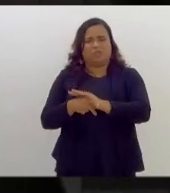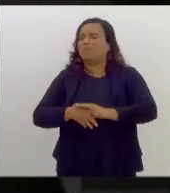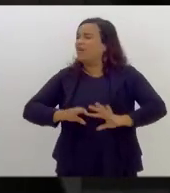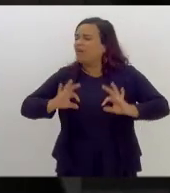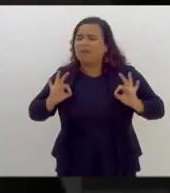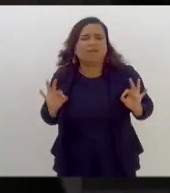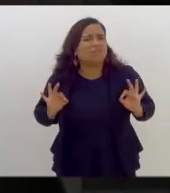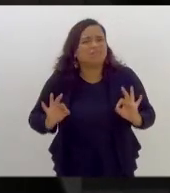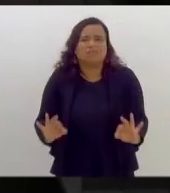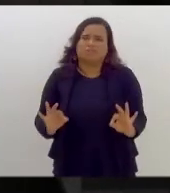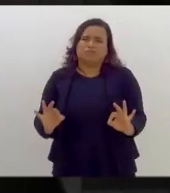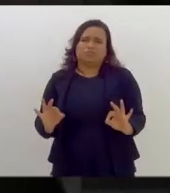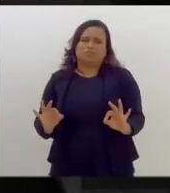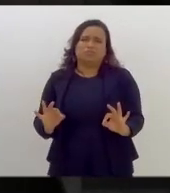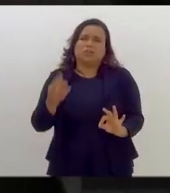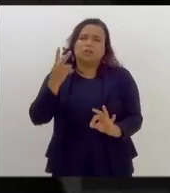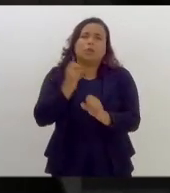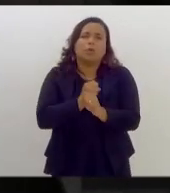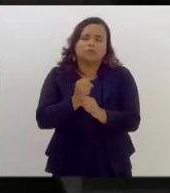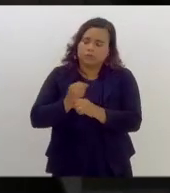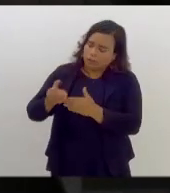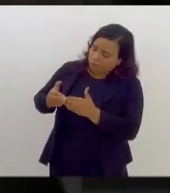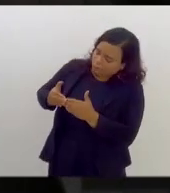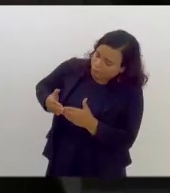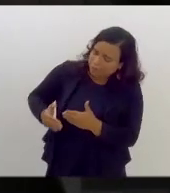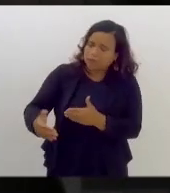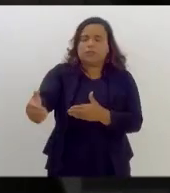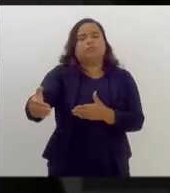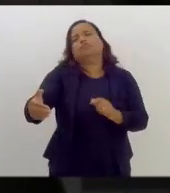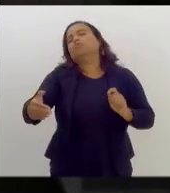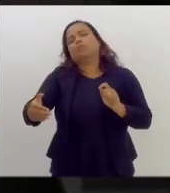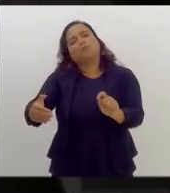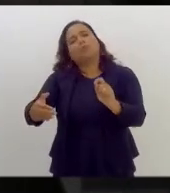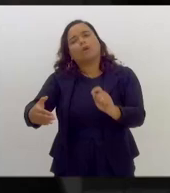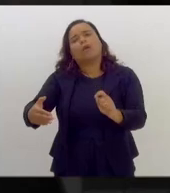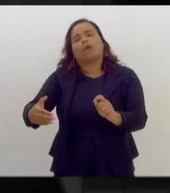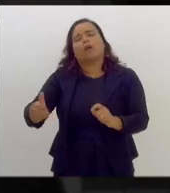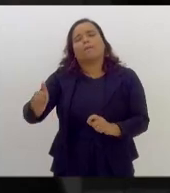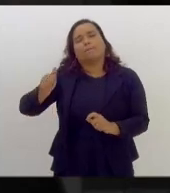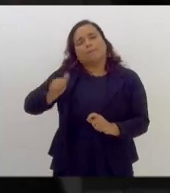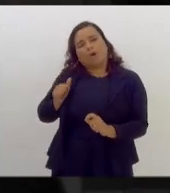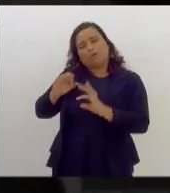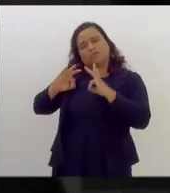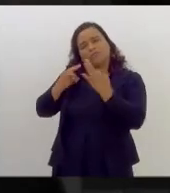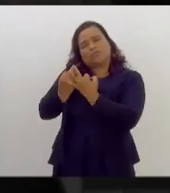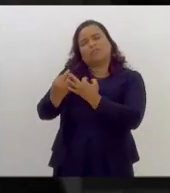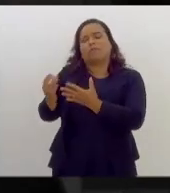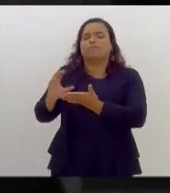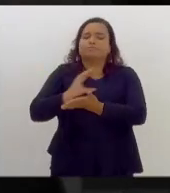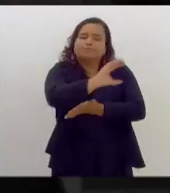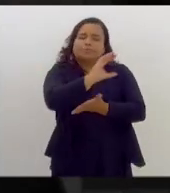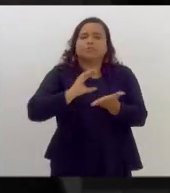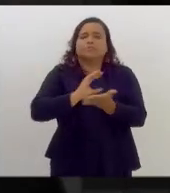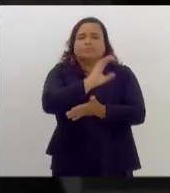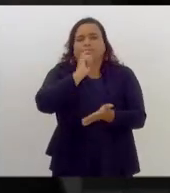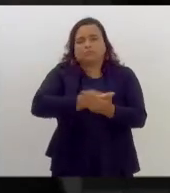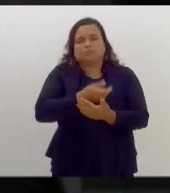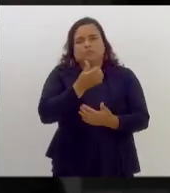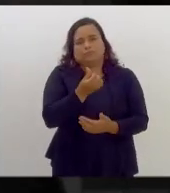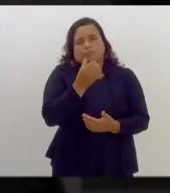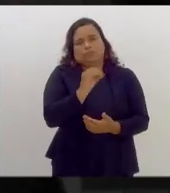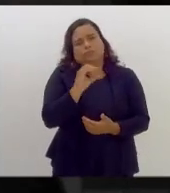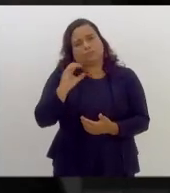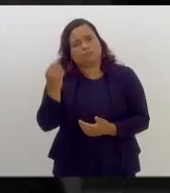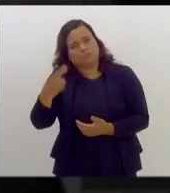garante que nos próximos 2 anos o Bolsa Família continue sendo pago no valor de